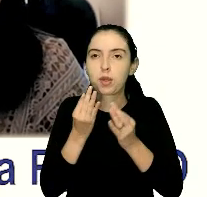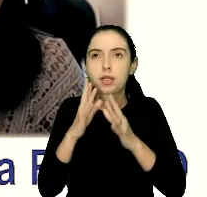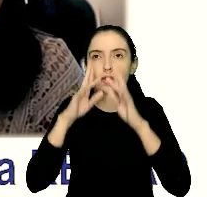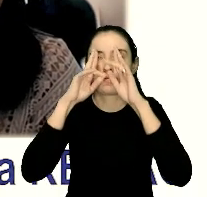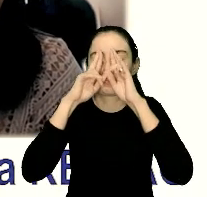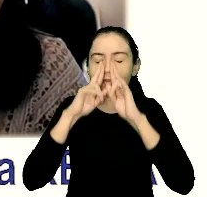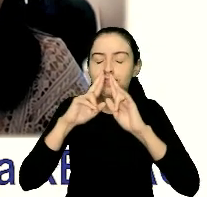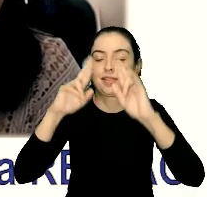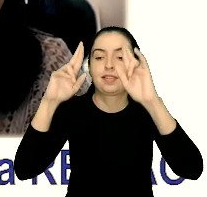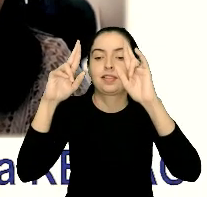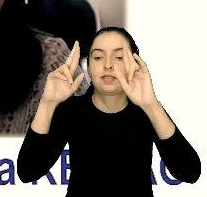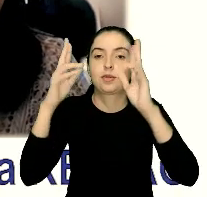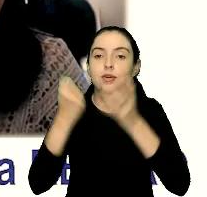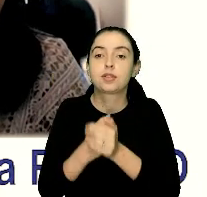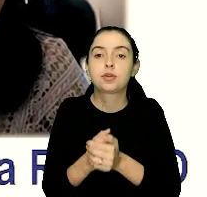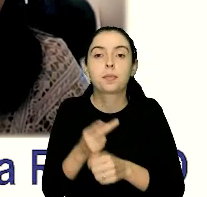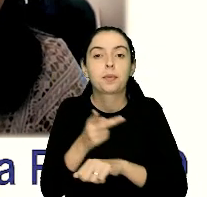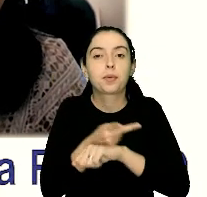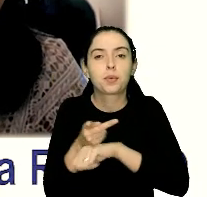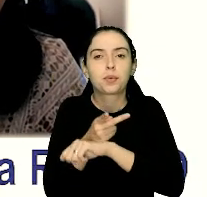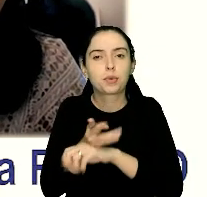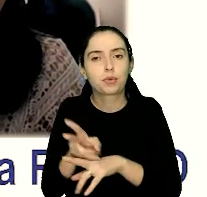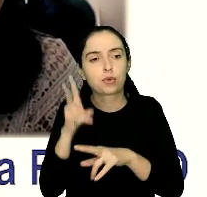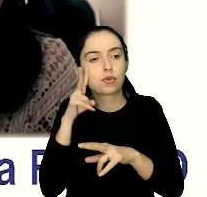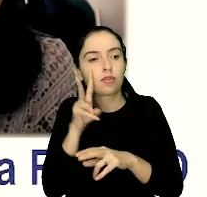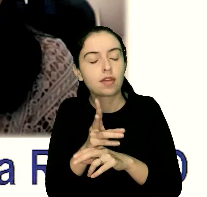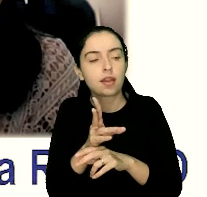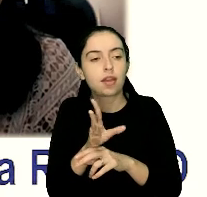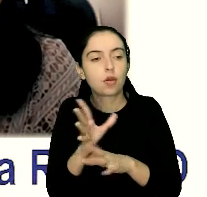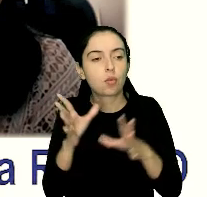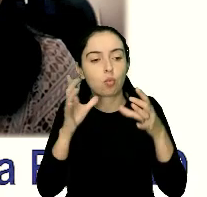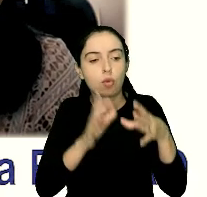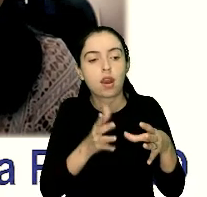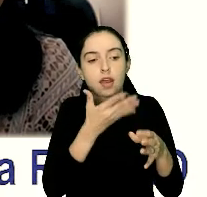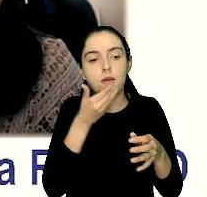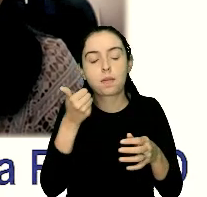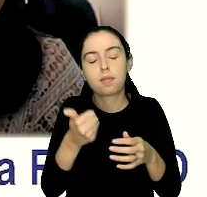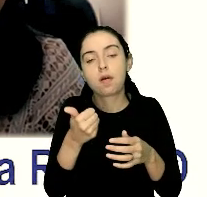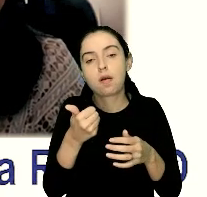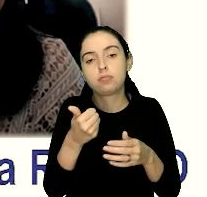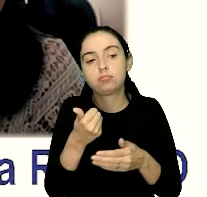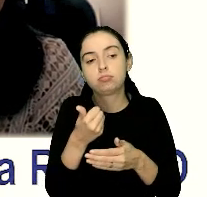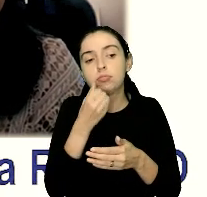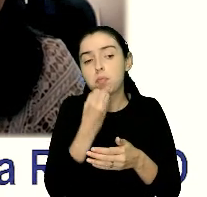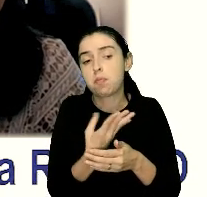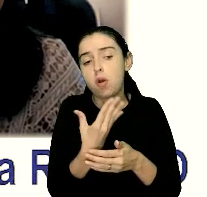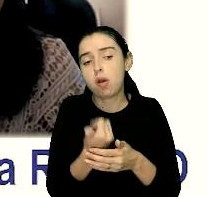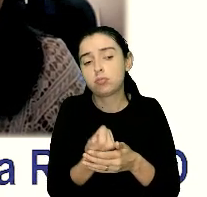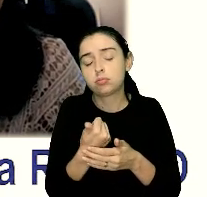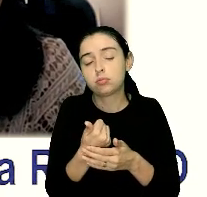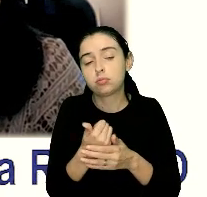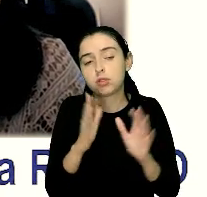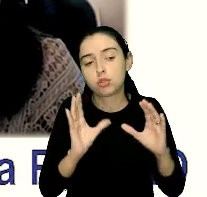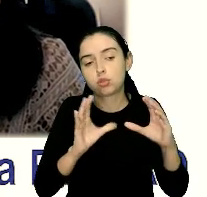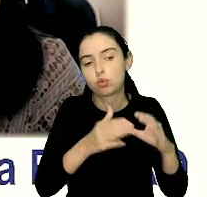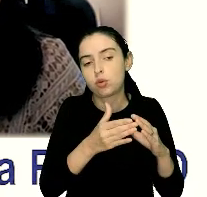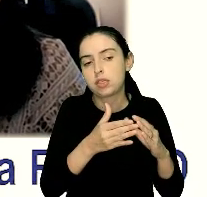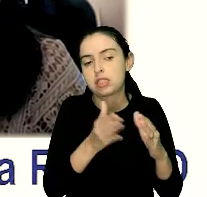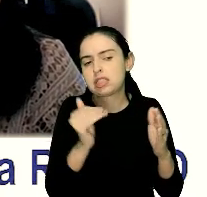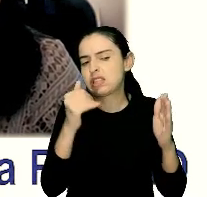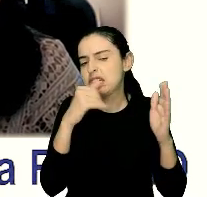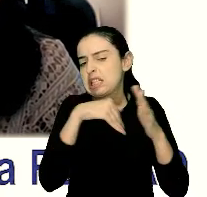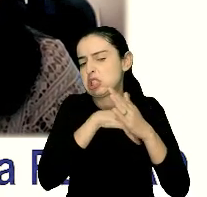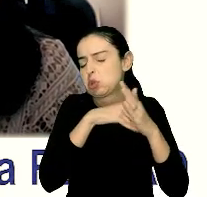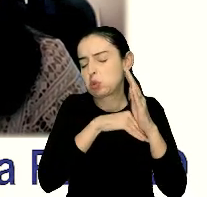sempre ver o lado positivo também das coisas, sem negligenciar o lado que